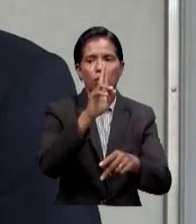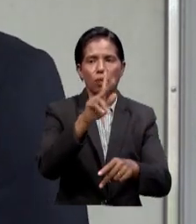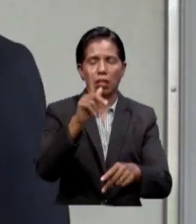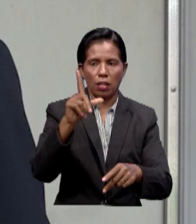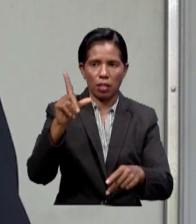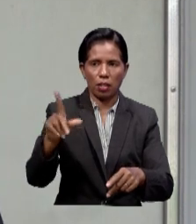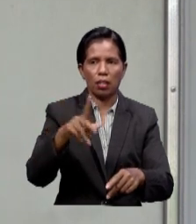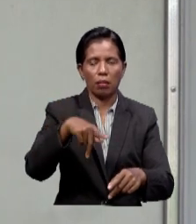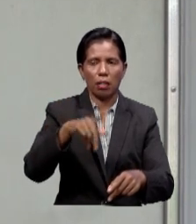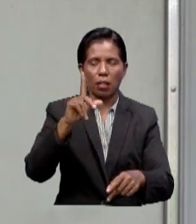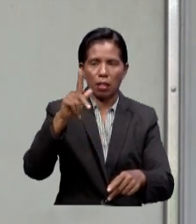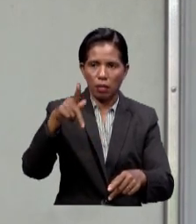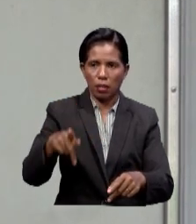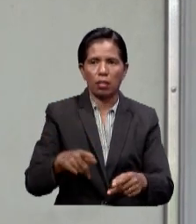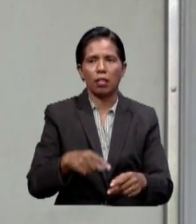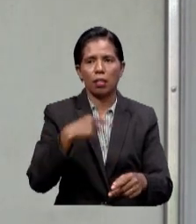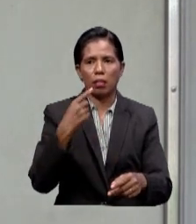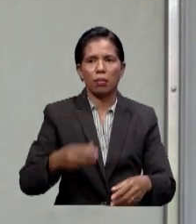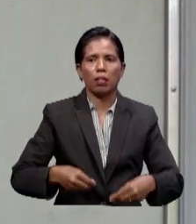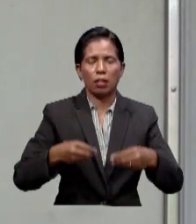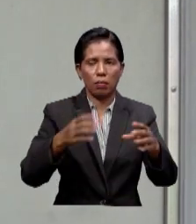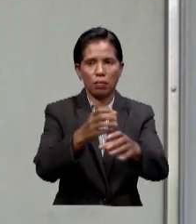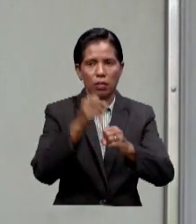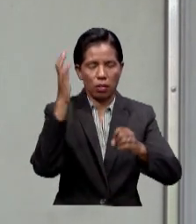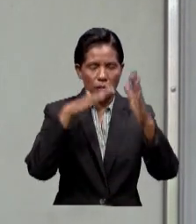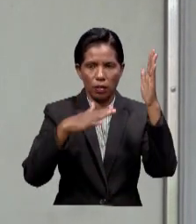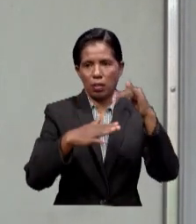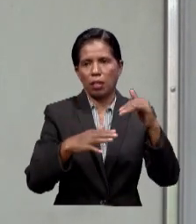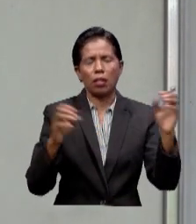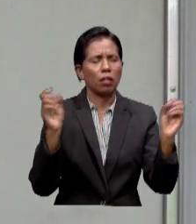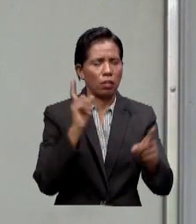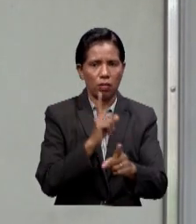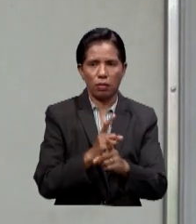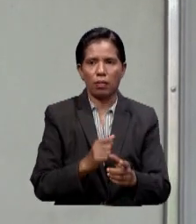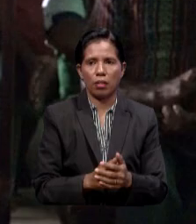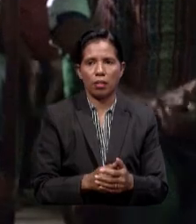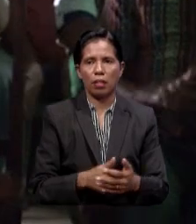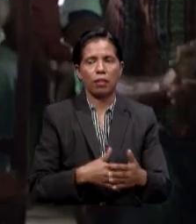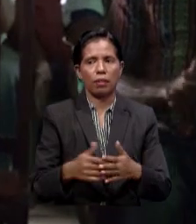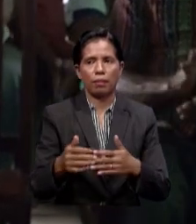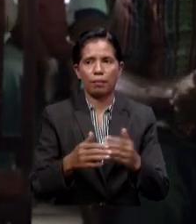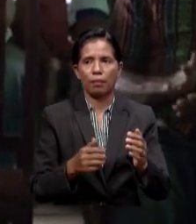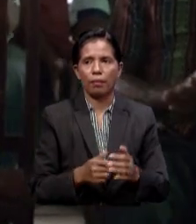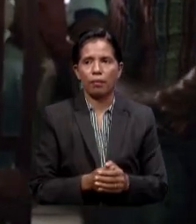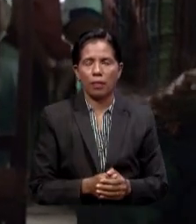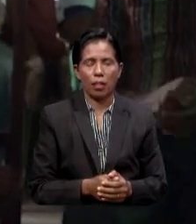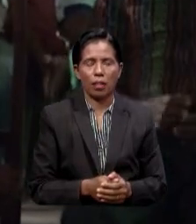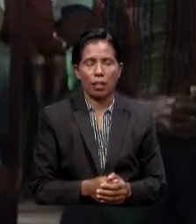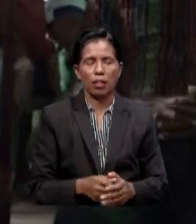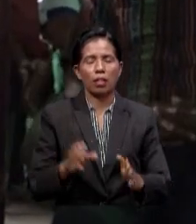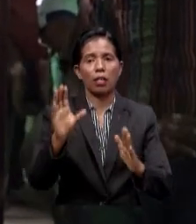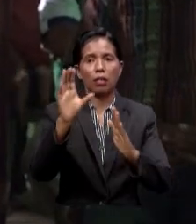hanne PLP, nien. Sema que foi de problema, né? Né, los galai. É bem normal, né? E a Constituição